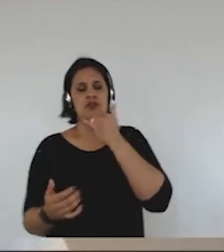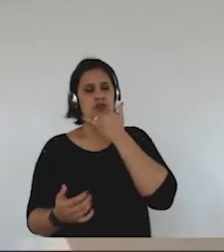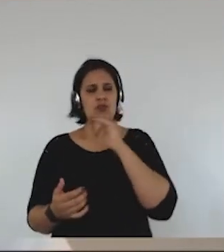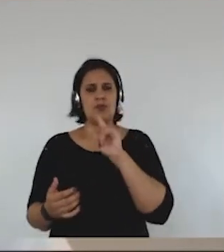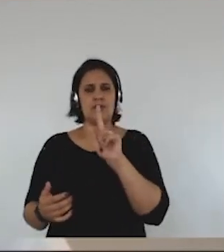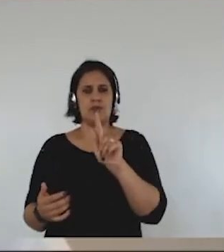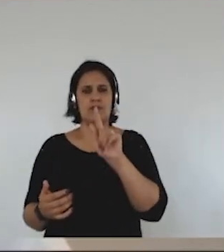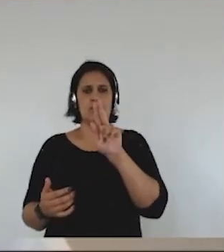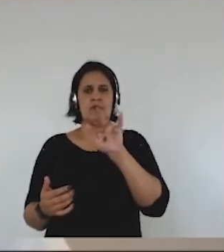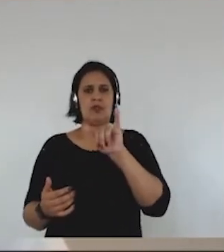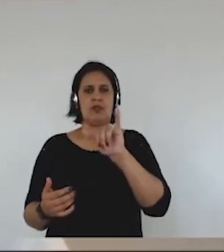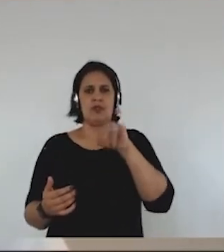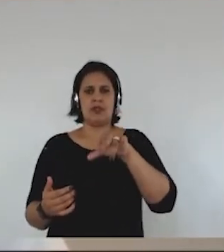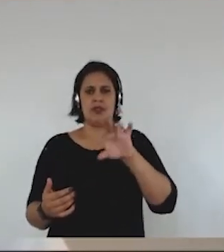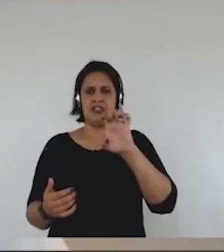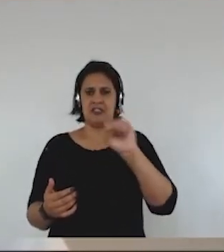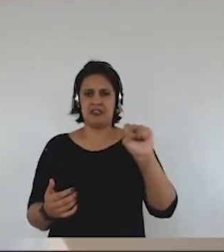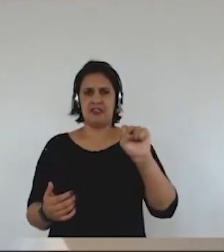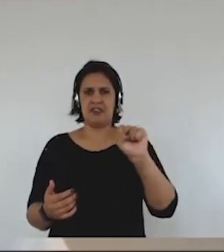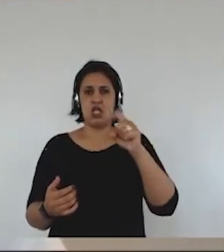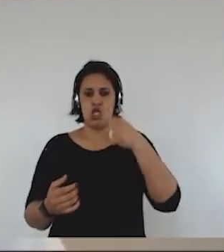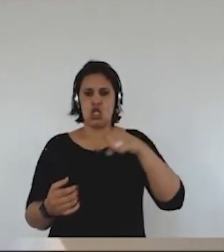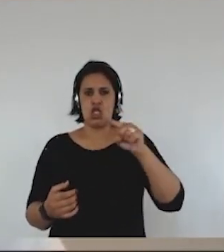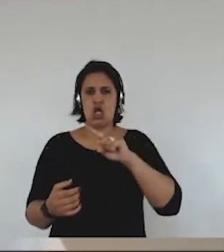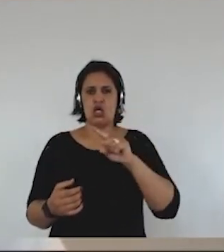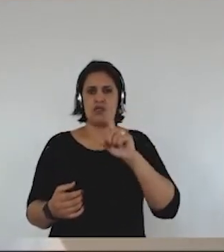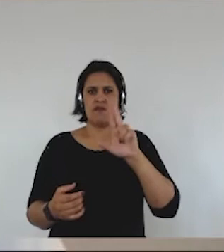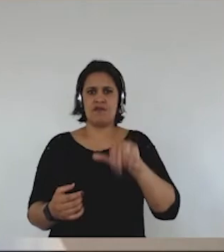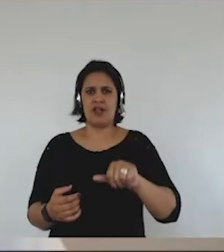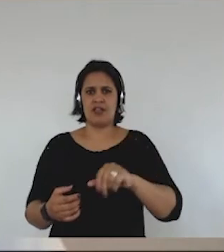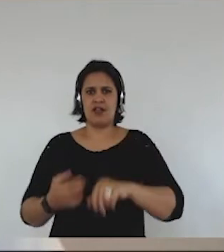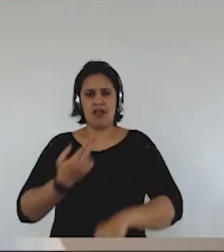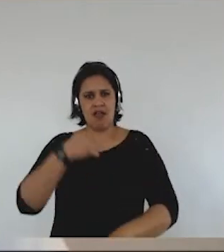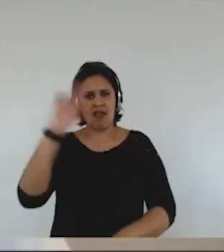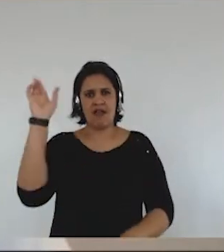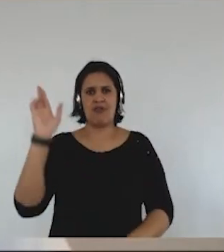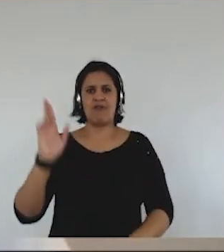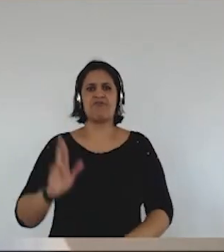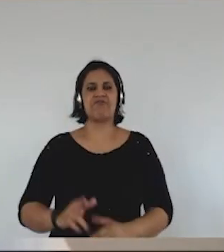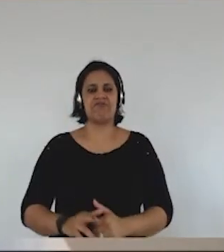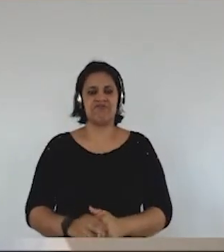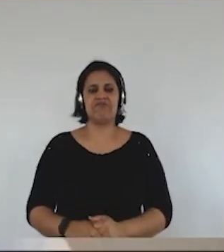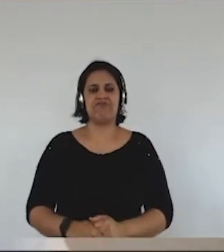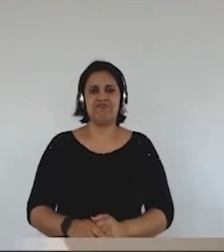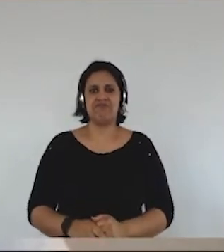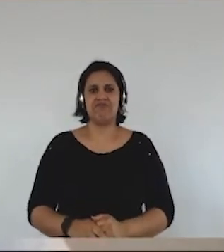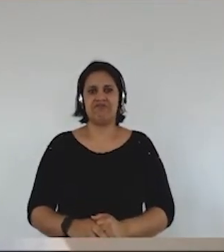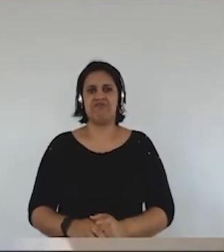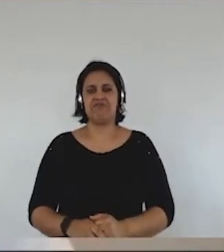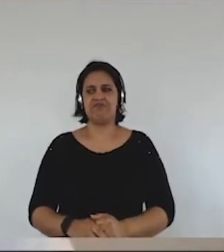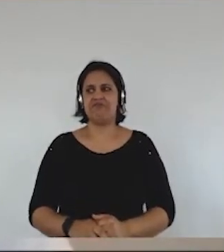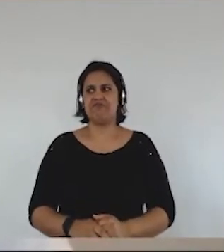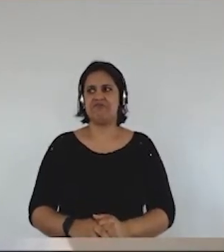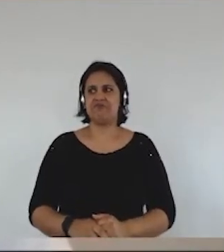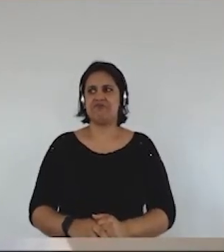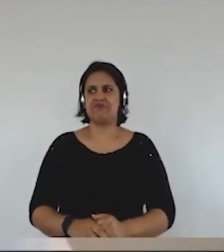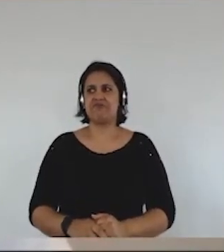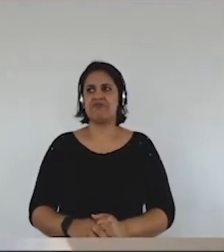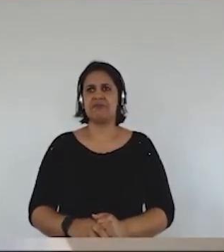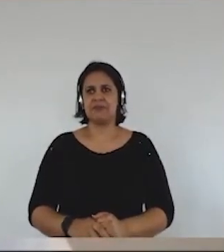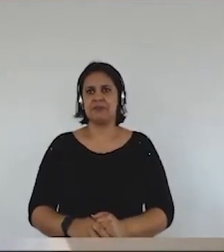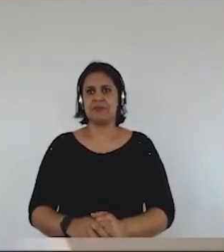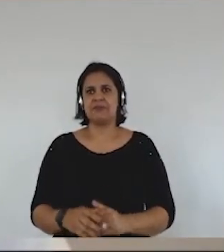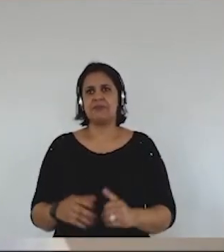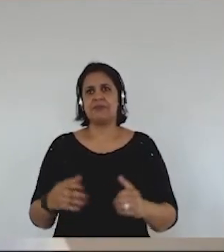Então, obviamente, não poderíamos deixar de registrar o grande feito sobre